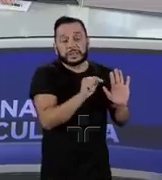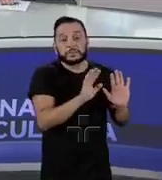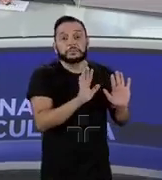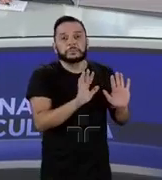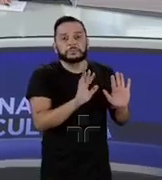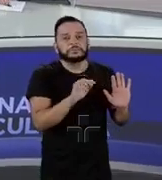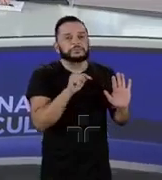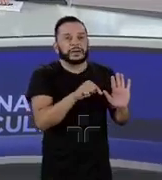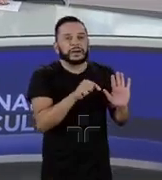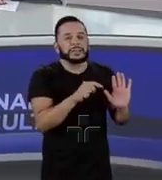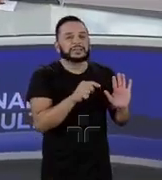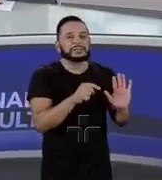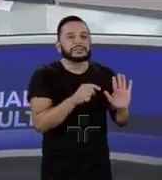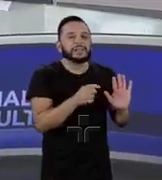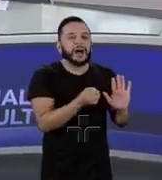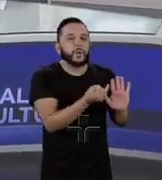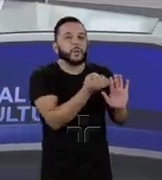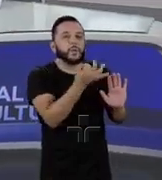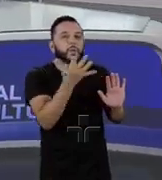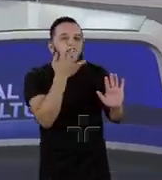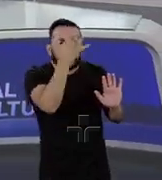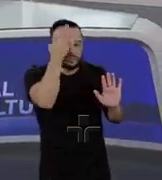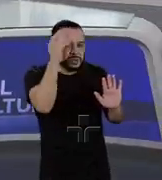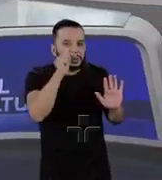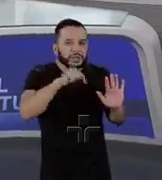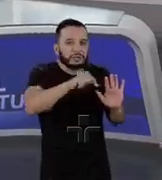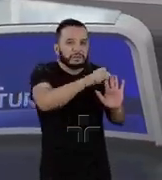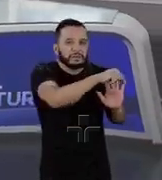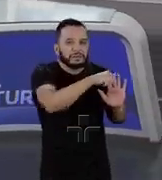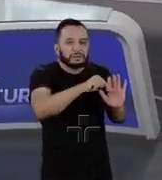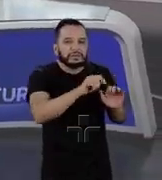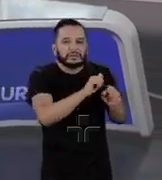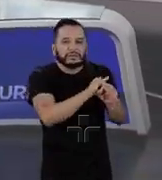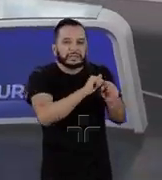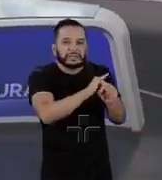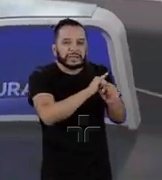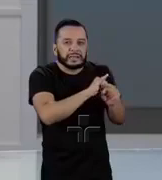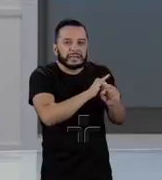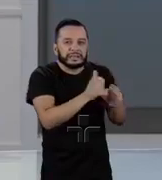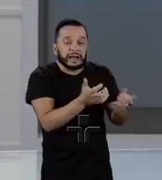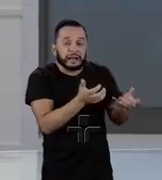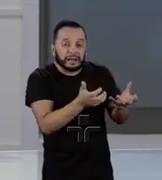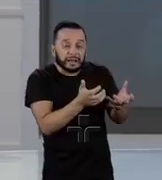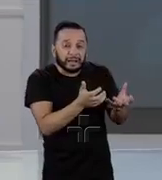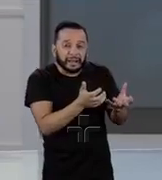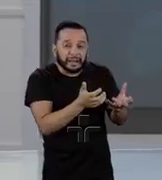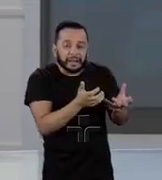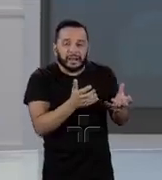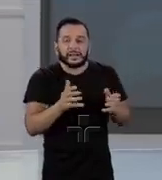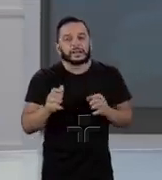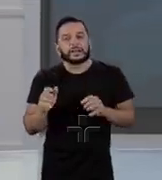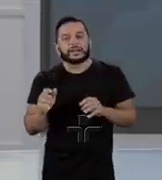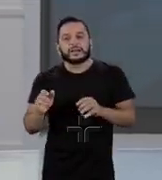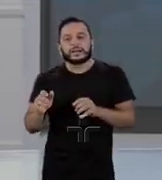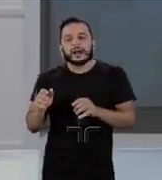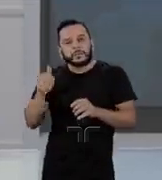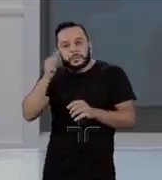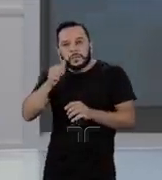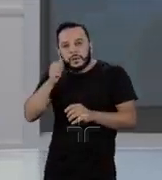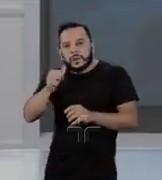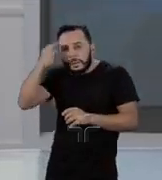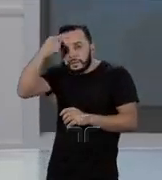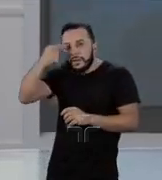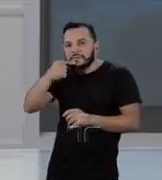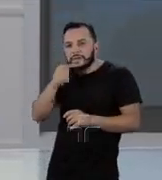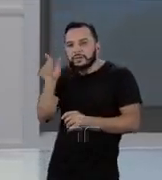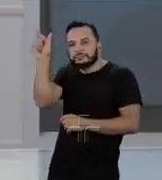alguns podem querer usar como ferramenta de marketing para atrair votos. Eu acho que isso aconteceu. Eu espero que a esquerda não faça